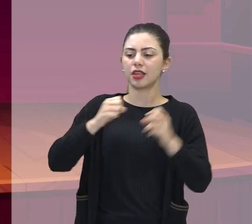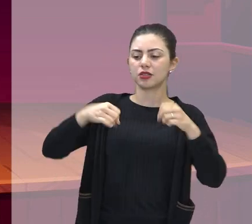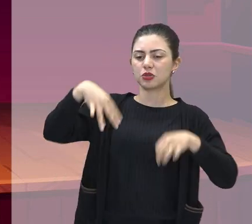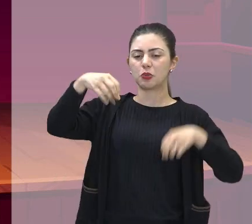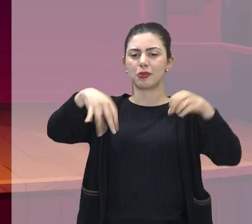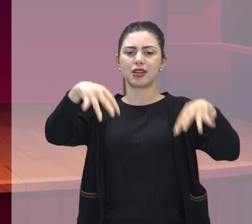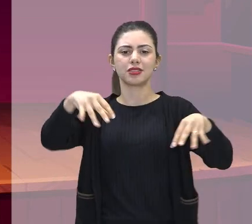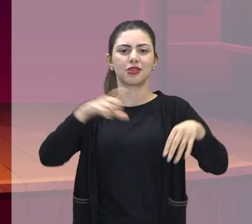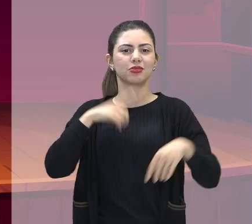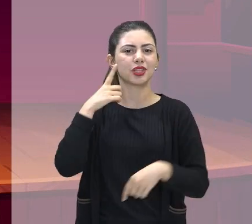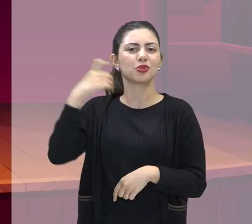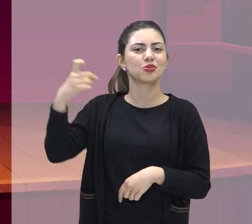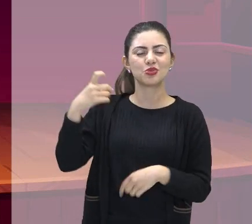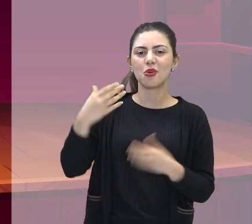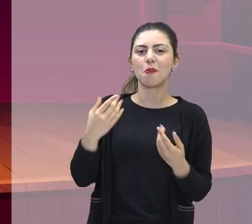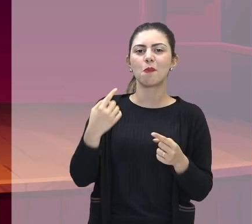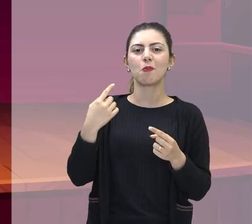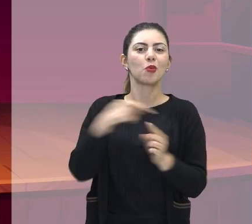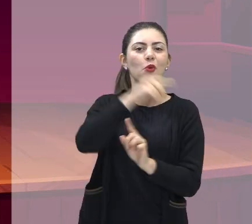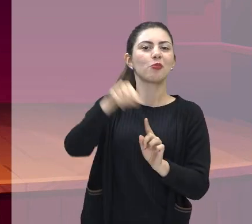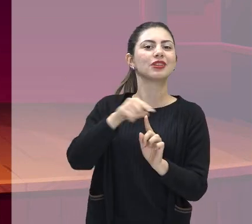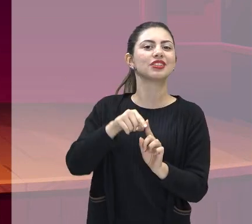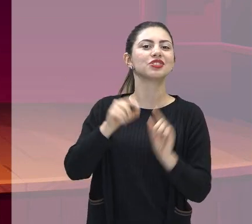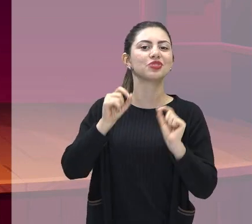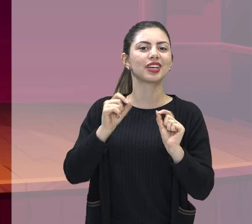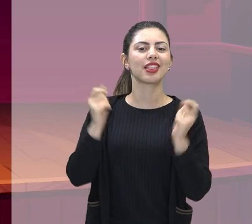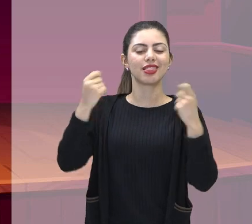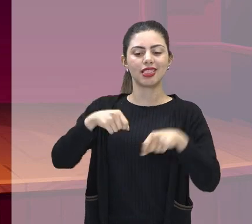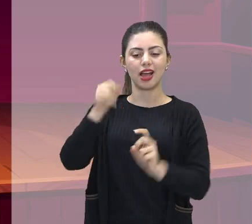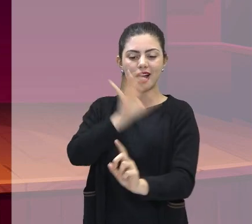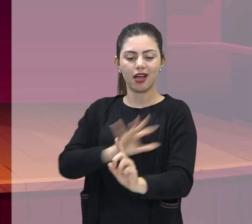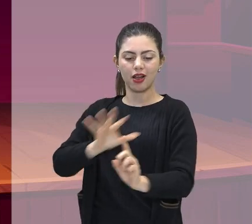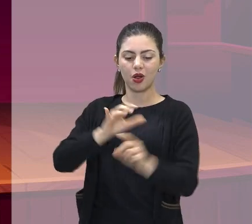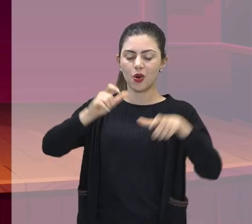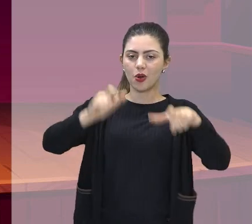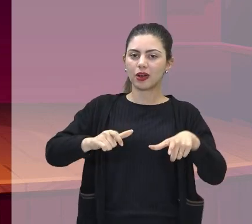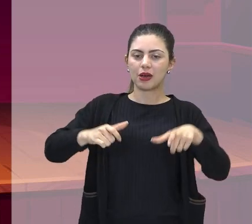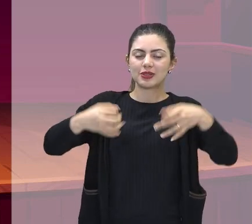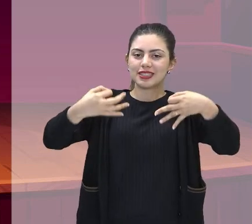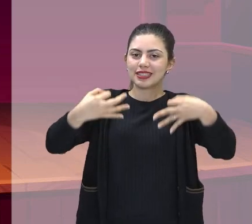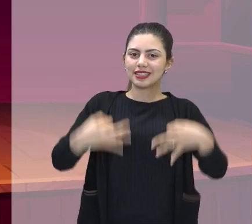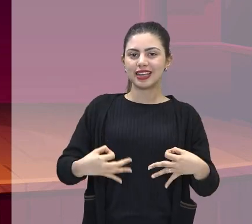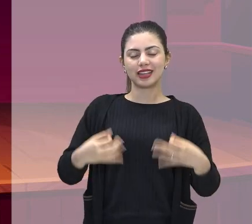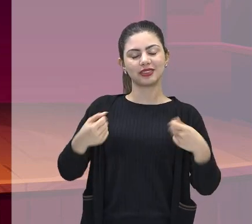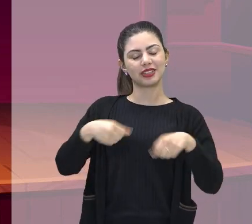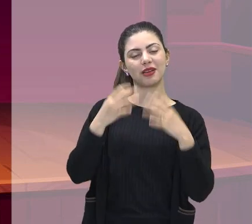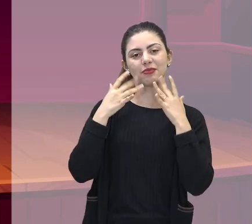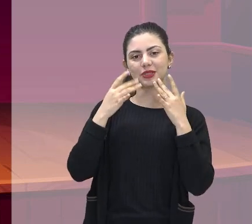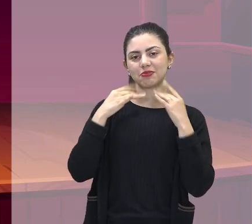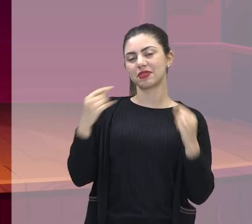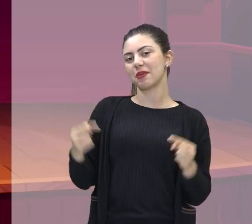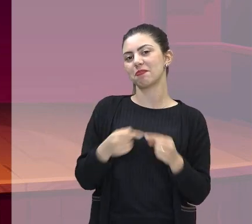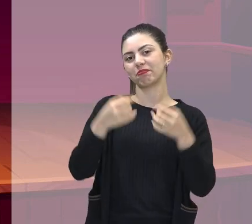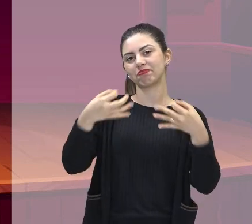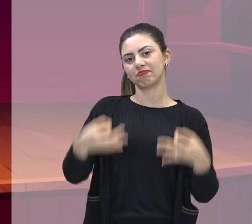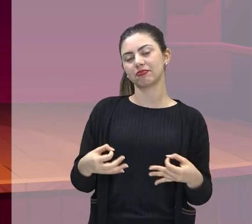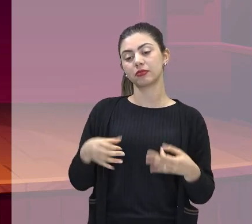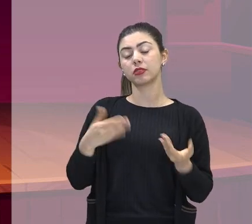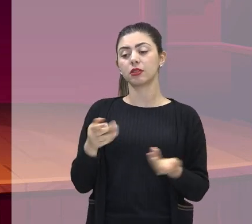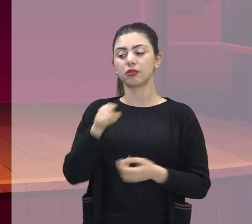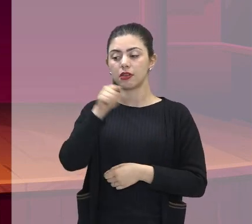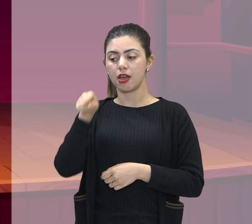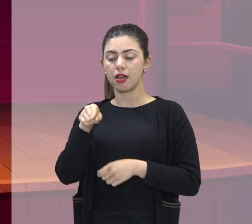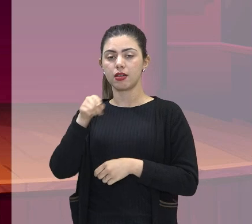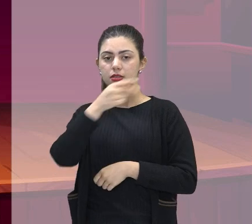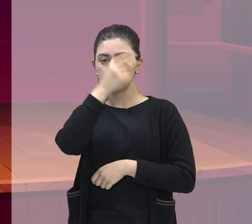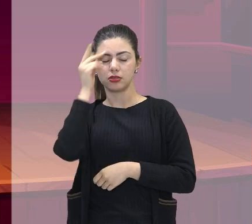a gente tem fontes sonoras, tudo isso para criar uma ambientação adequada para aquela ação cênica, né? Para